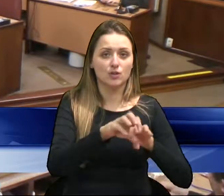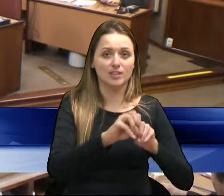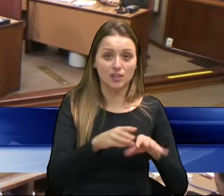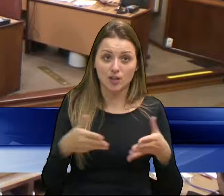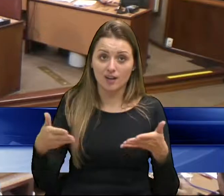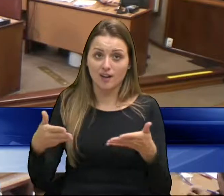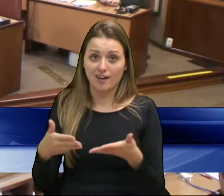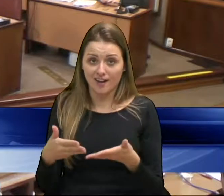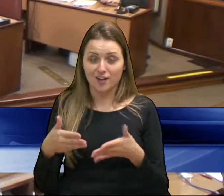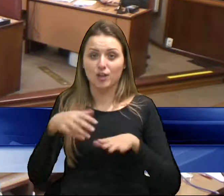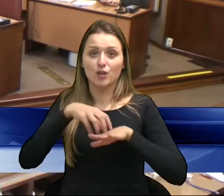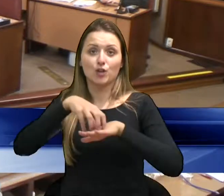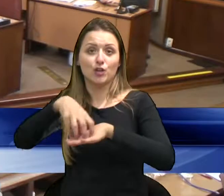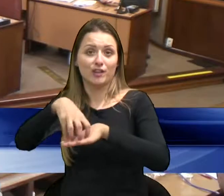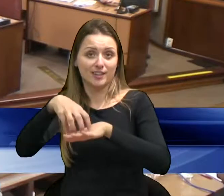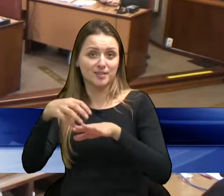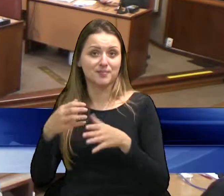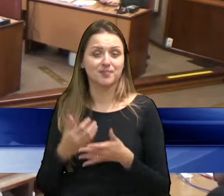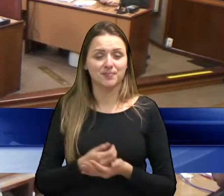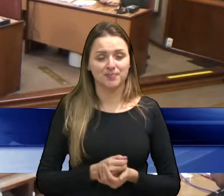no transporte, né?